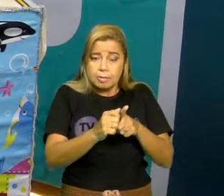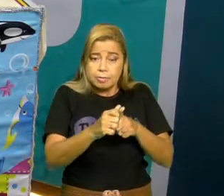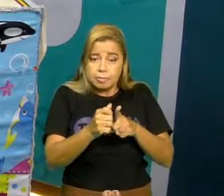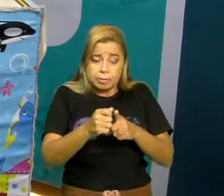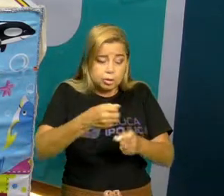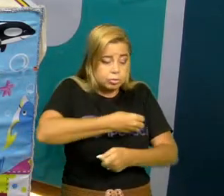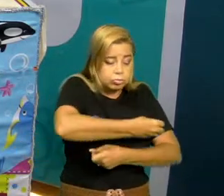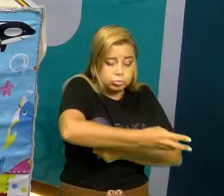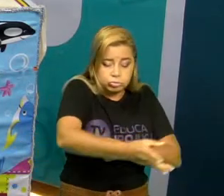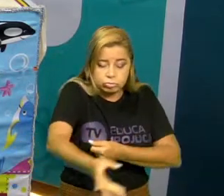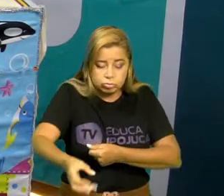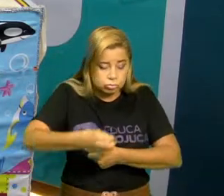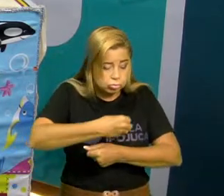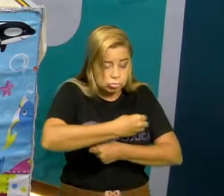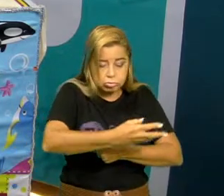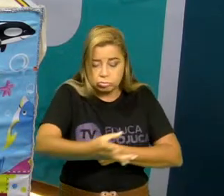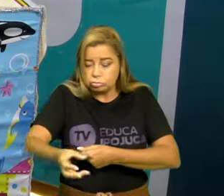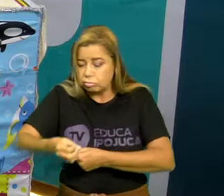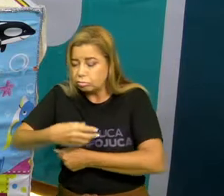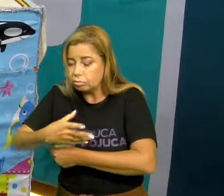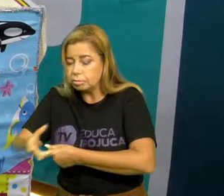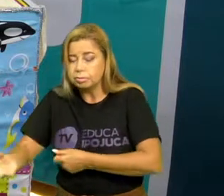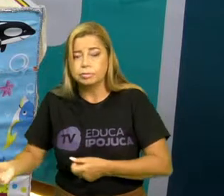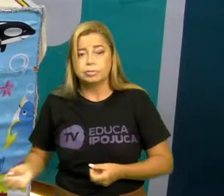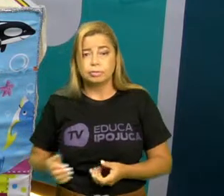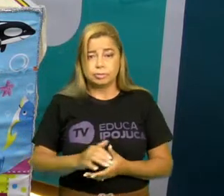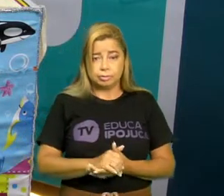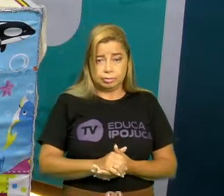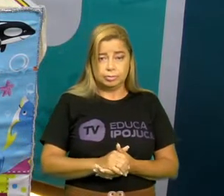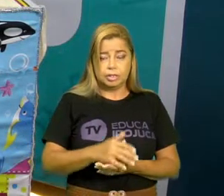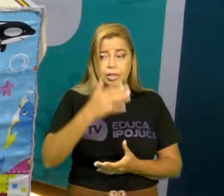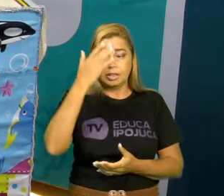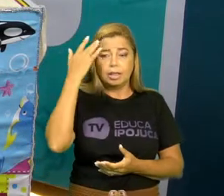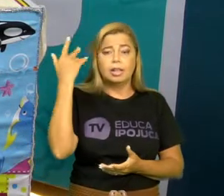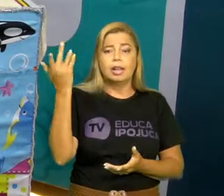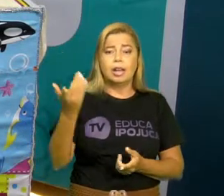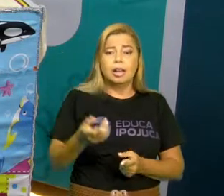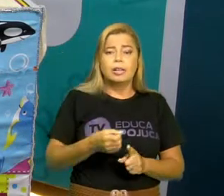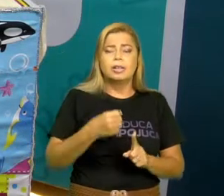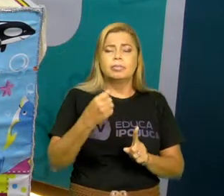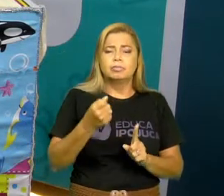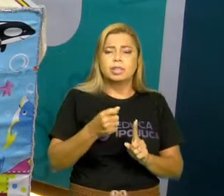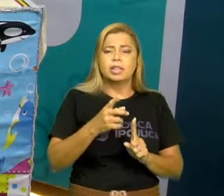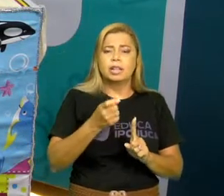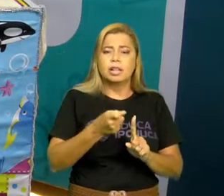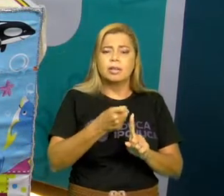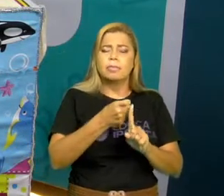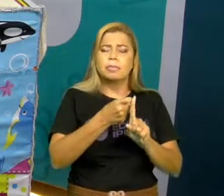o milho. Quando passou o tempo, que ela olhou,